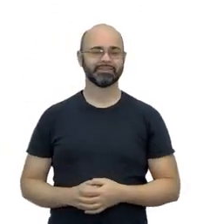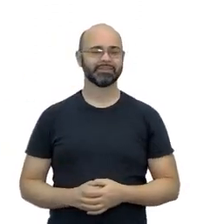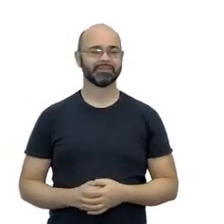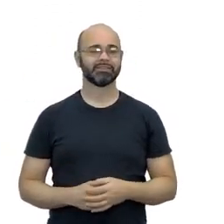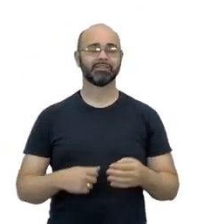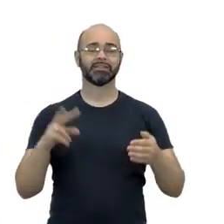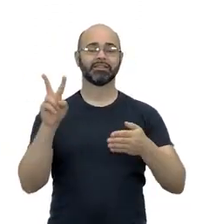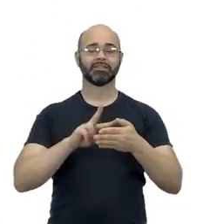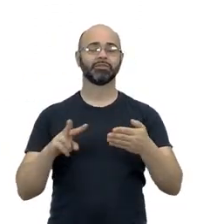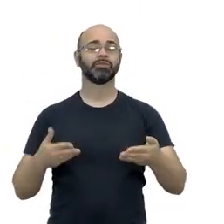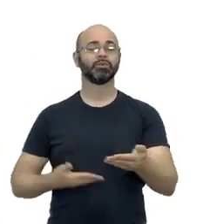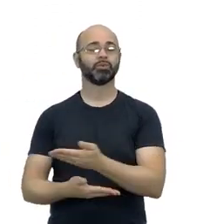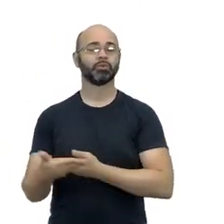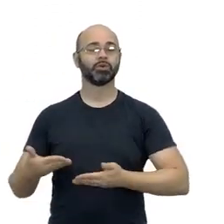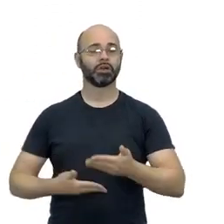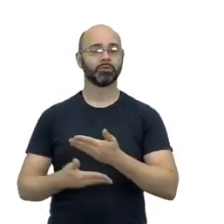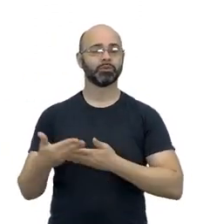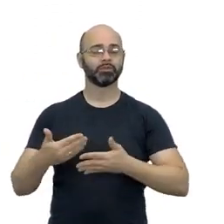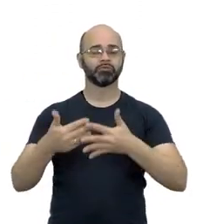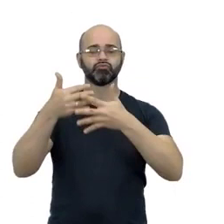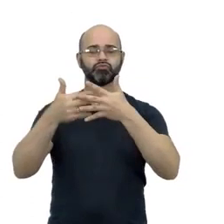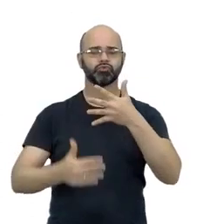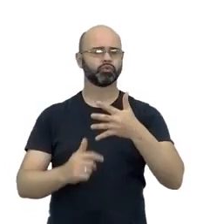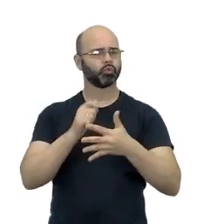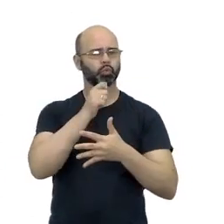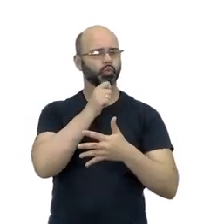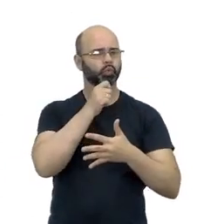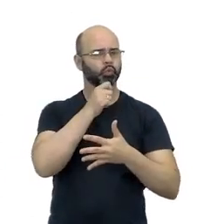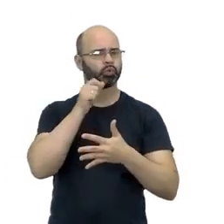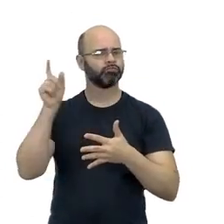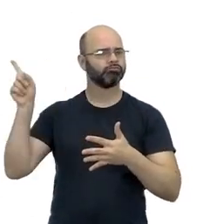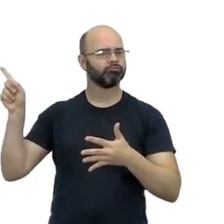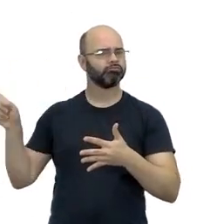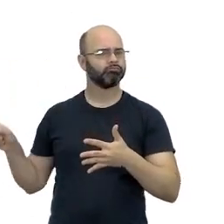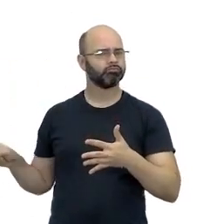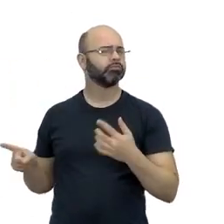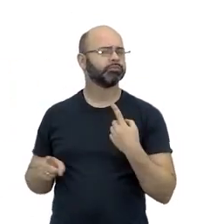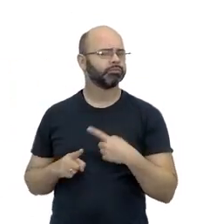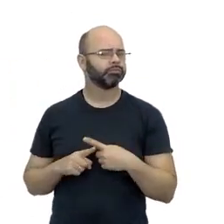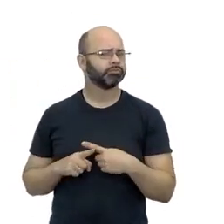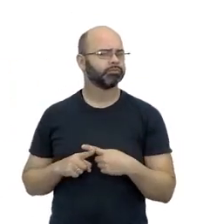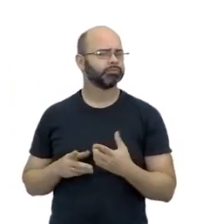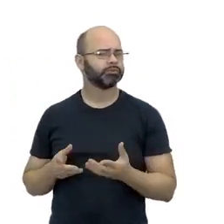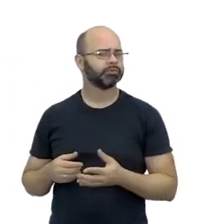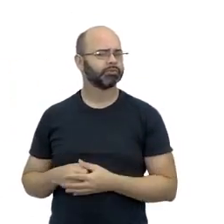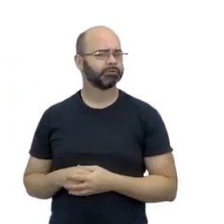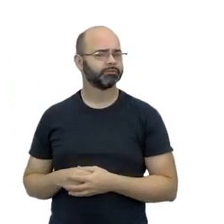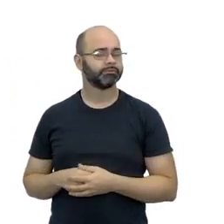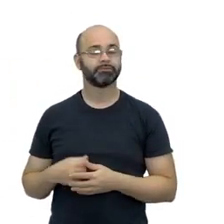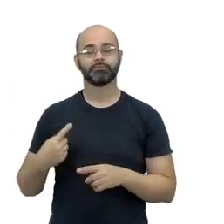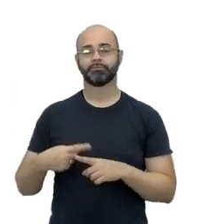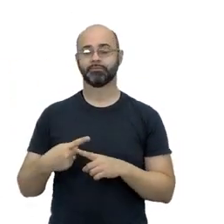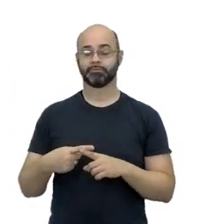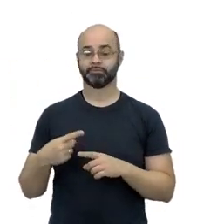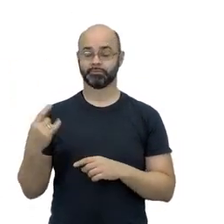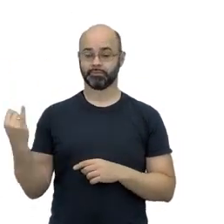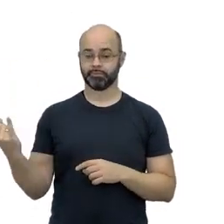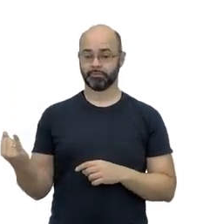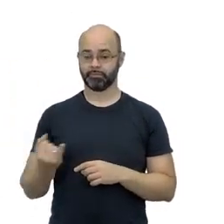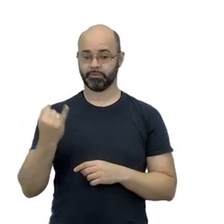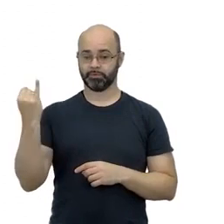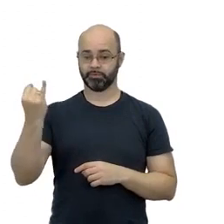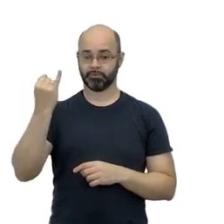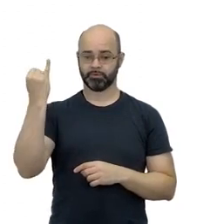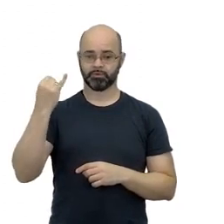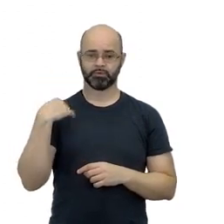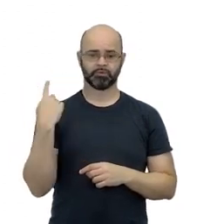nessa listinha. E por quê? Porque nós consideramos importante, antes de falarmos com